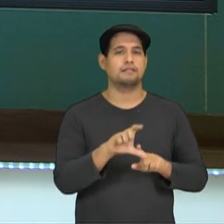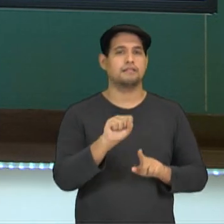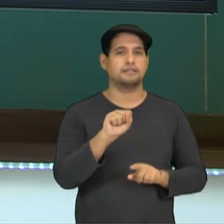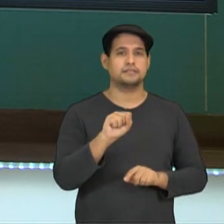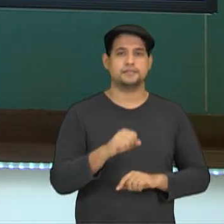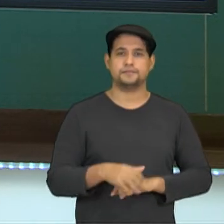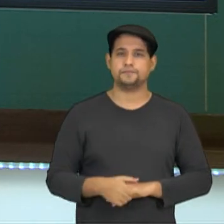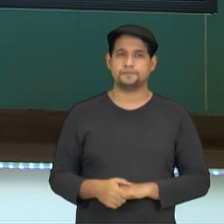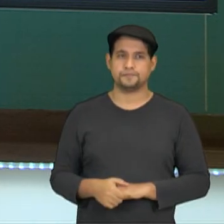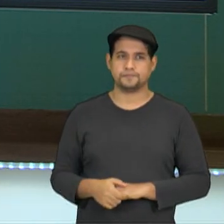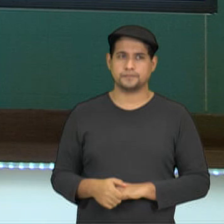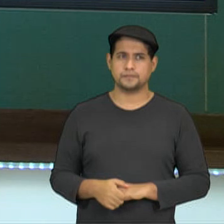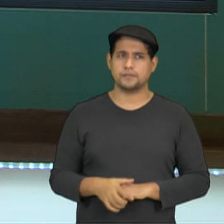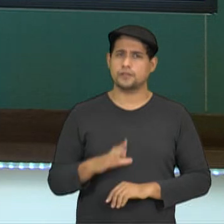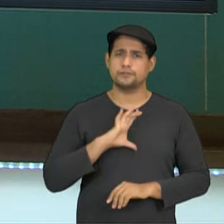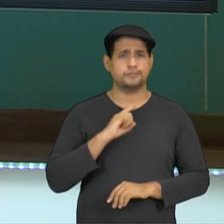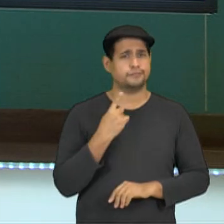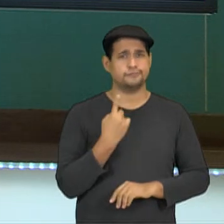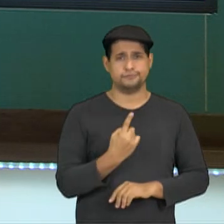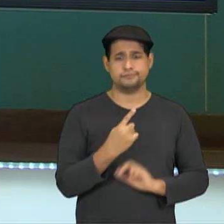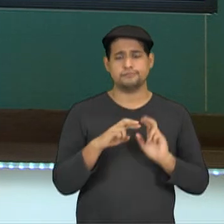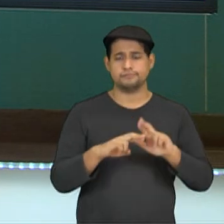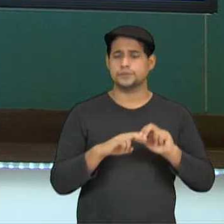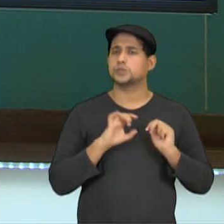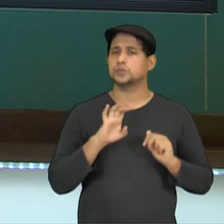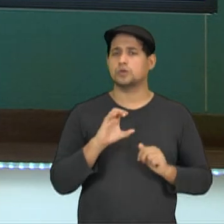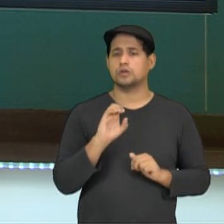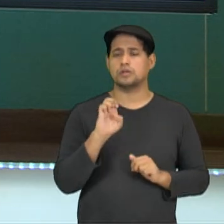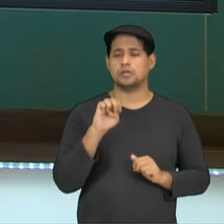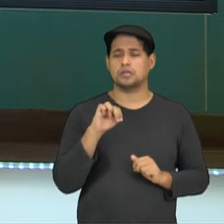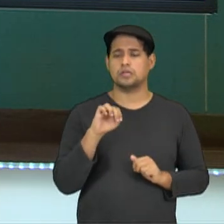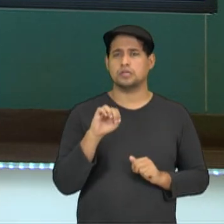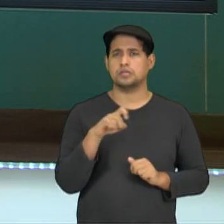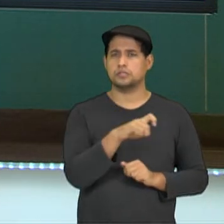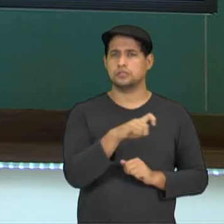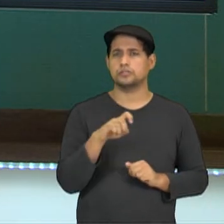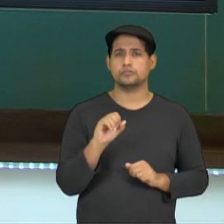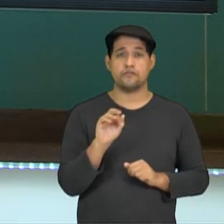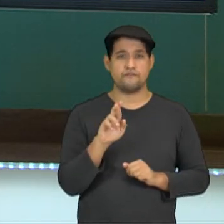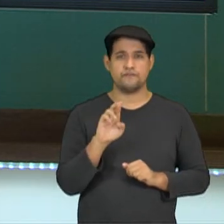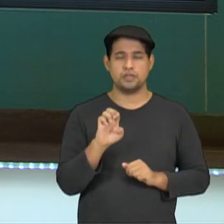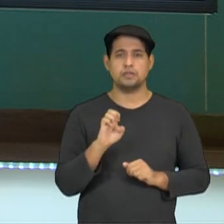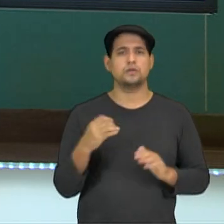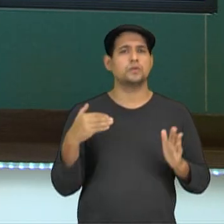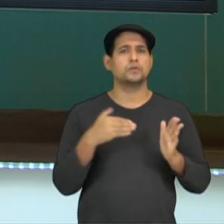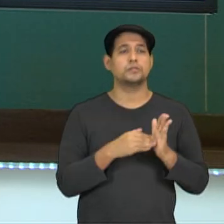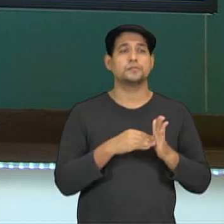S. Só tem um, então por isso só enxofre. E olha o último aqui então,